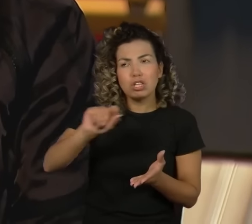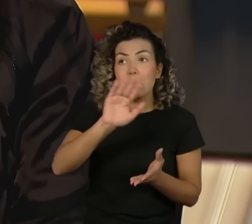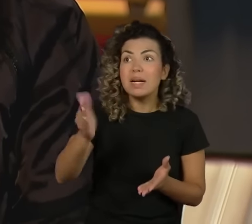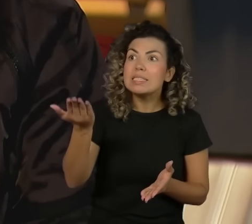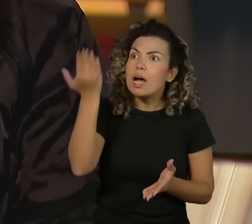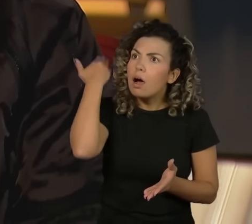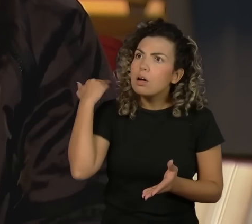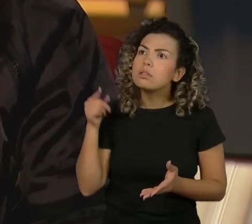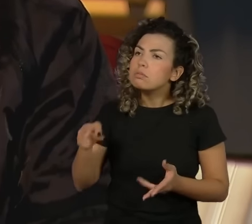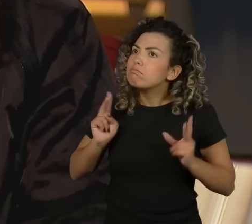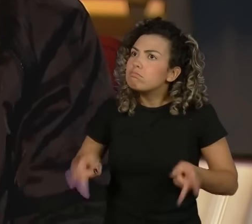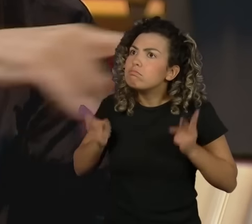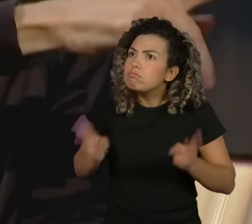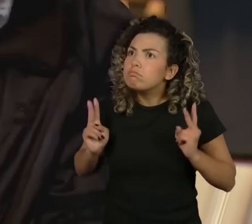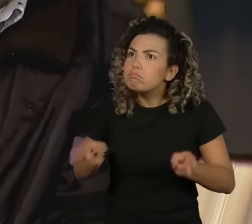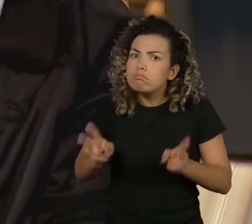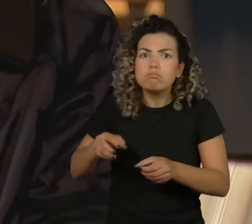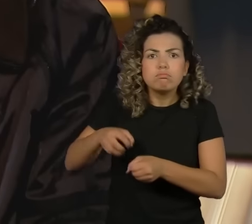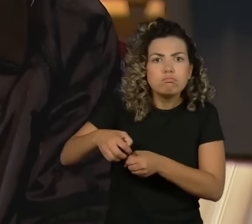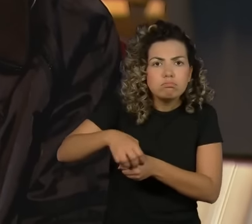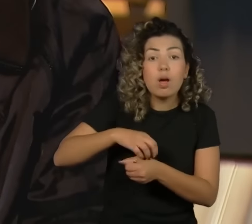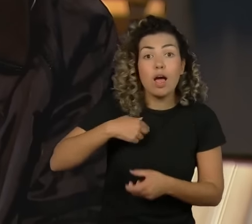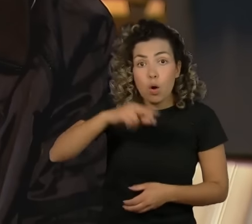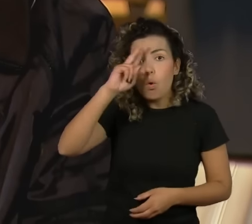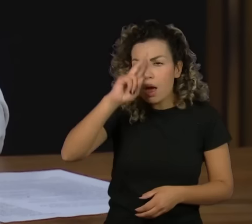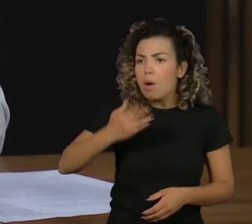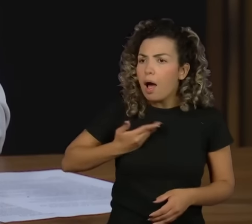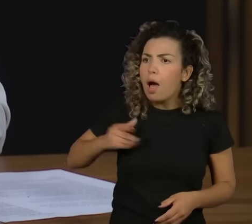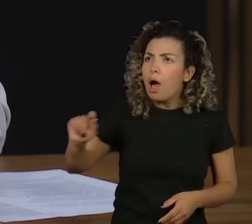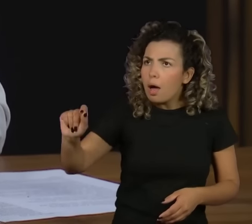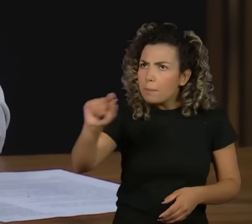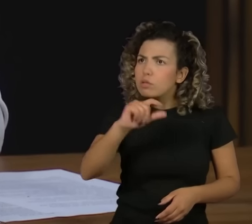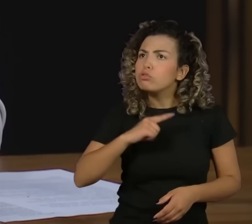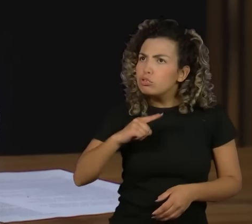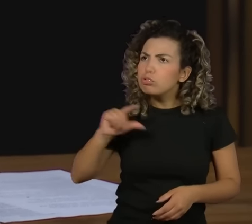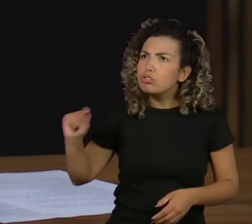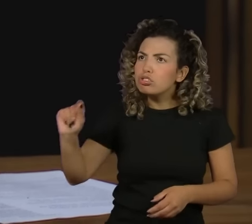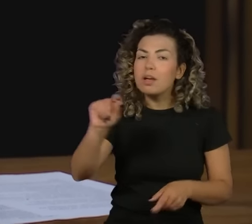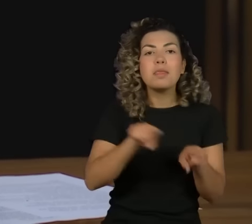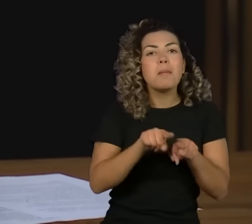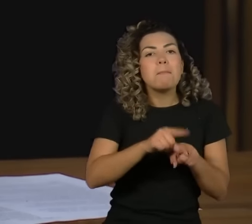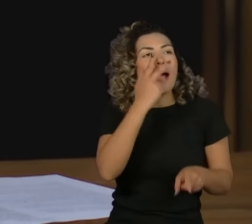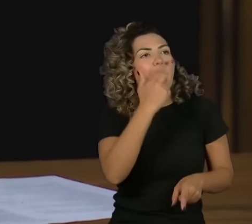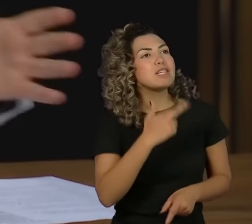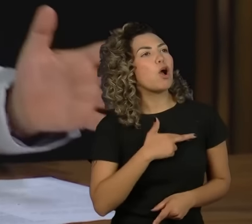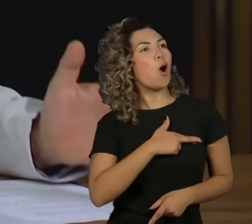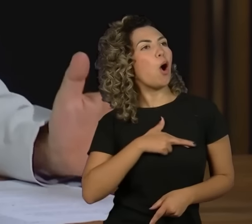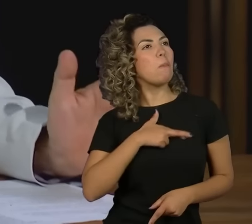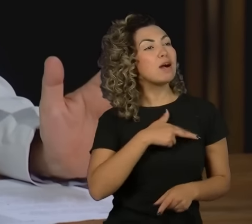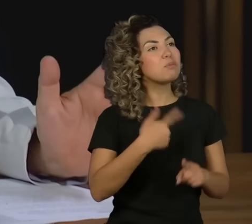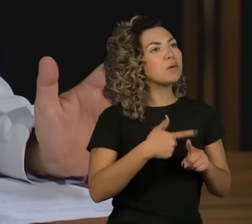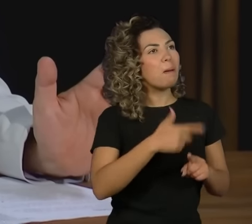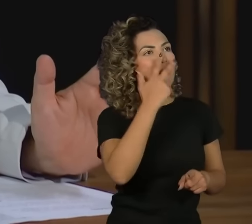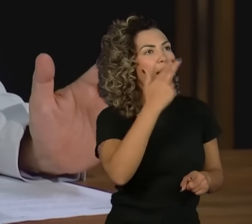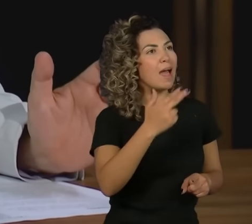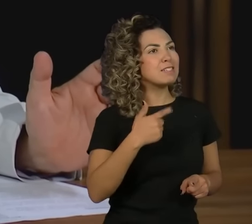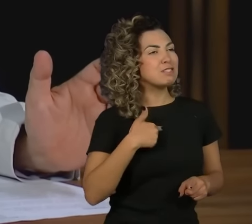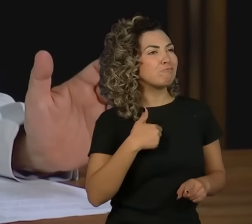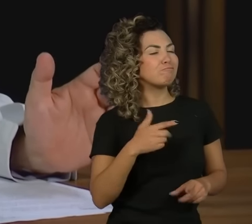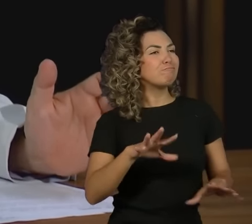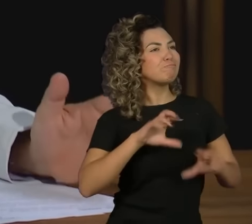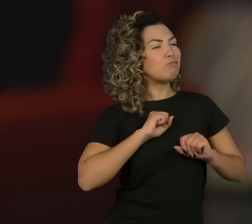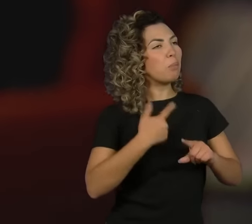popular na época. Eu me lembro que todos os meus amigos tinham gonorreia. E tinha uma coisa romântica, assim, né? Significava que você está chegando numa nova fase da sua vida.